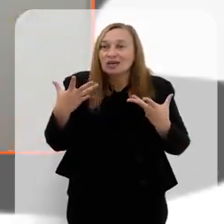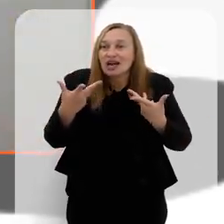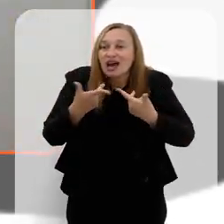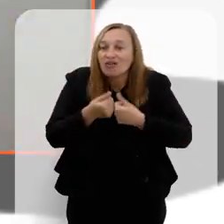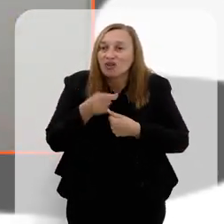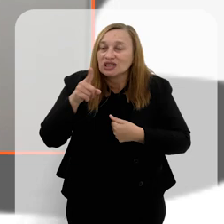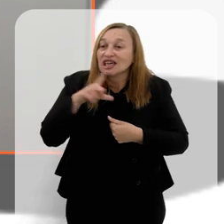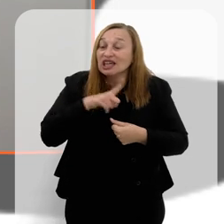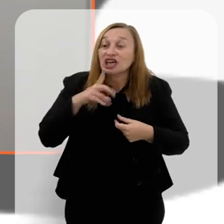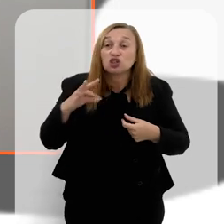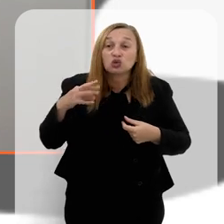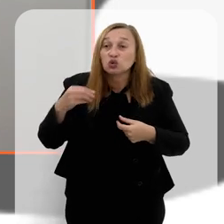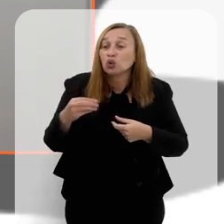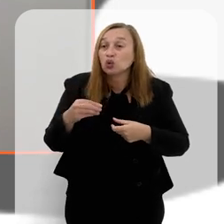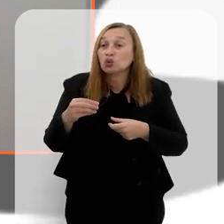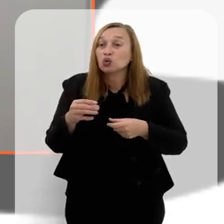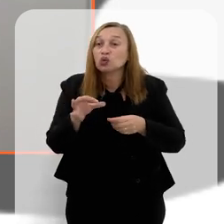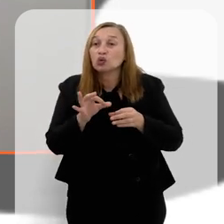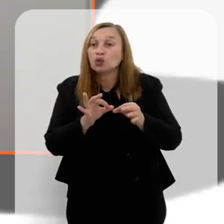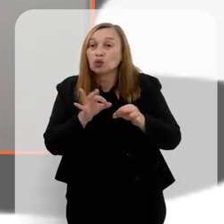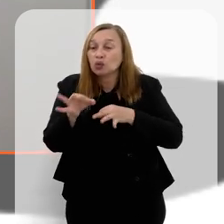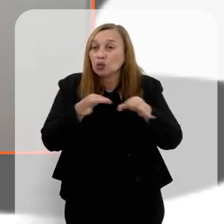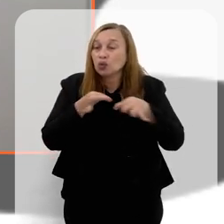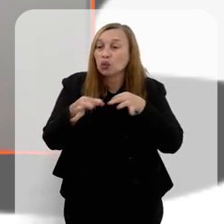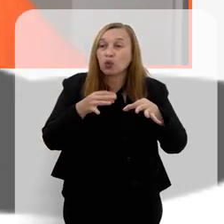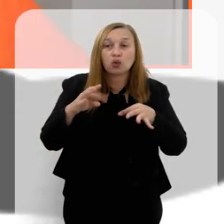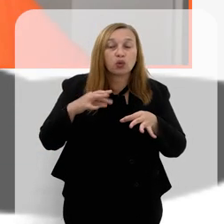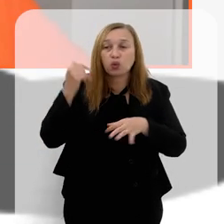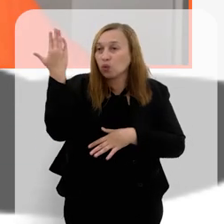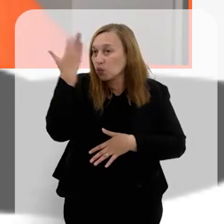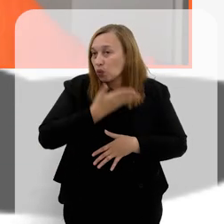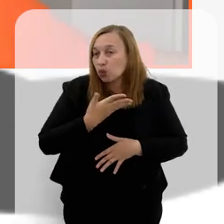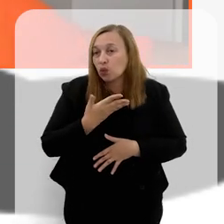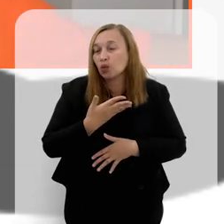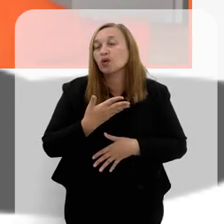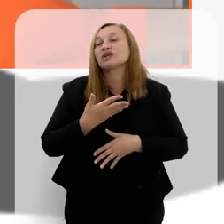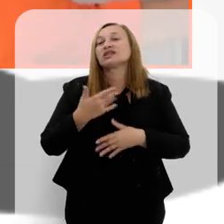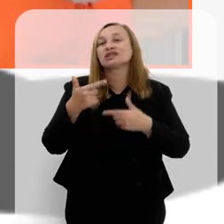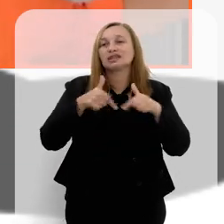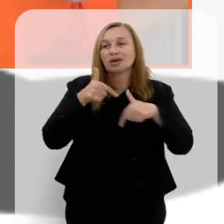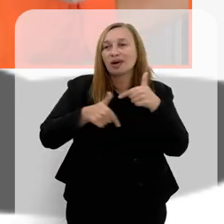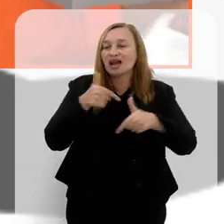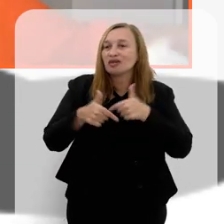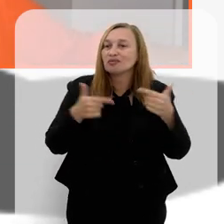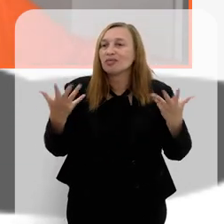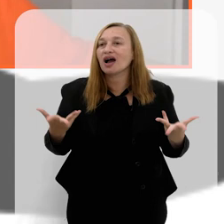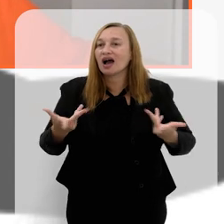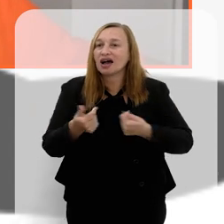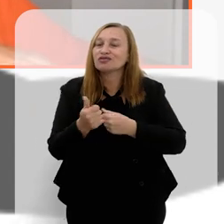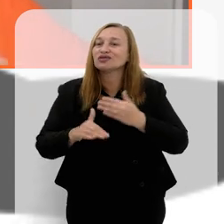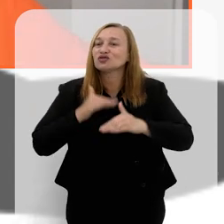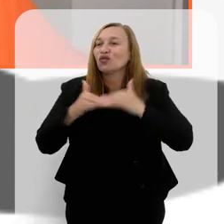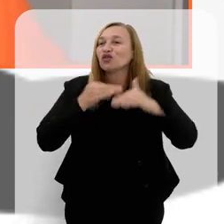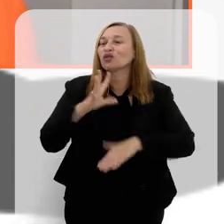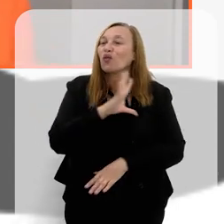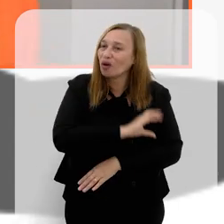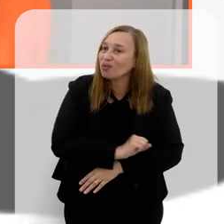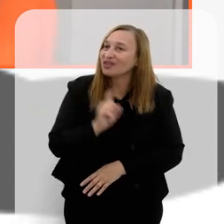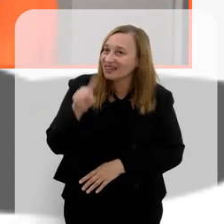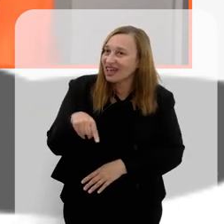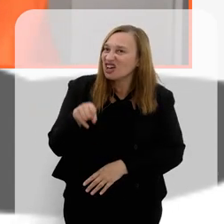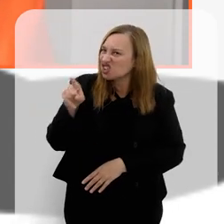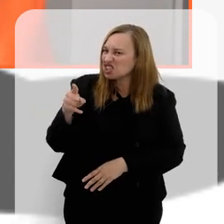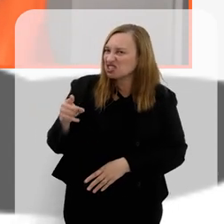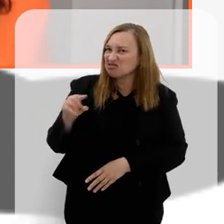que Sabe? bom que você tem todo esse material. Quer dizer, é tudo comprobatório desse trabalho extraordinário desenvolvido com